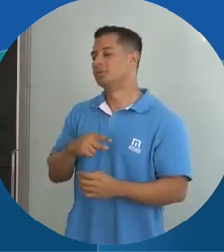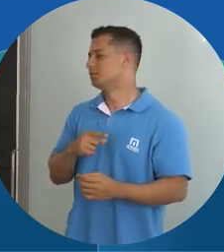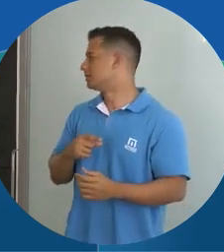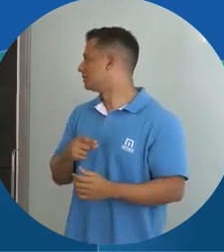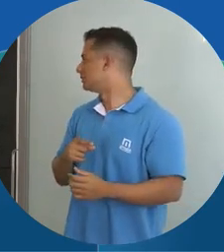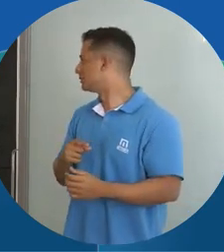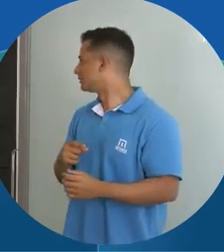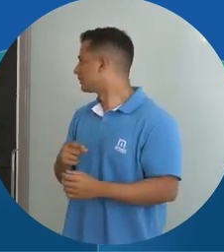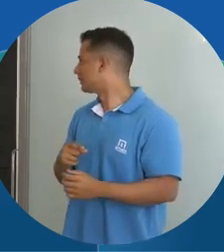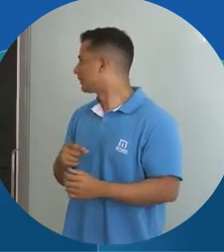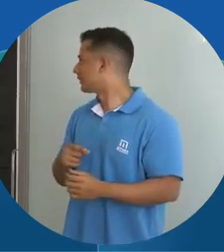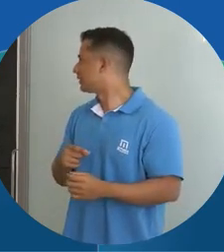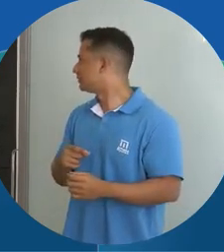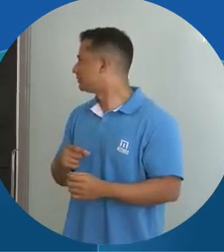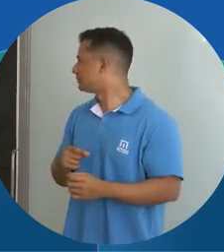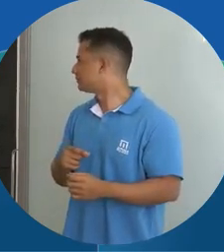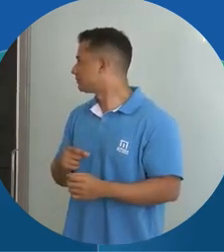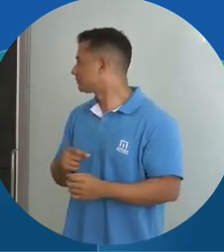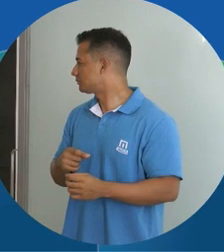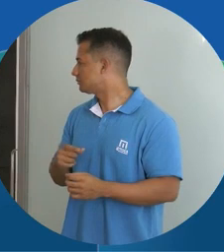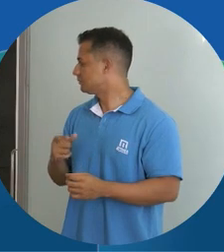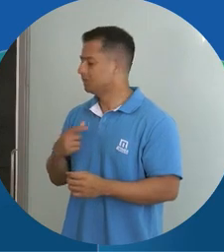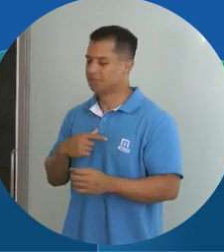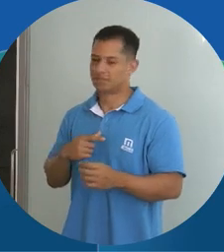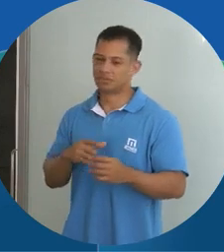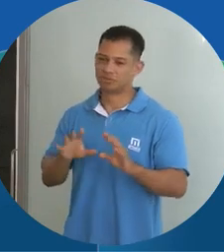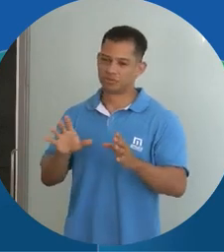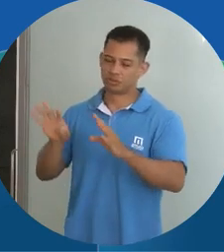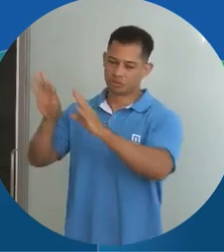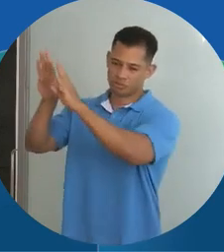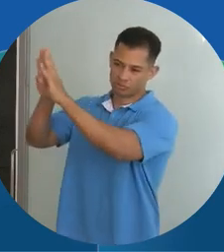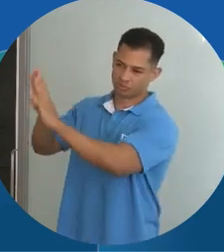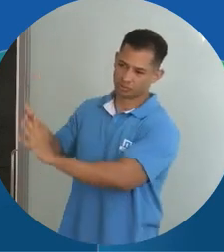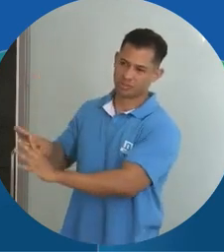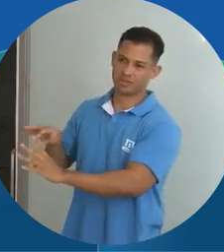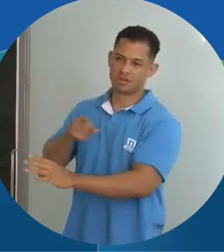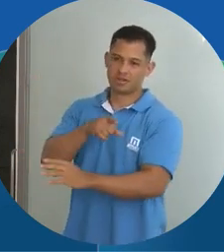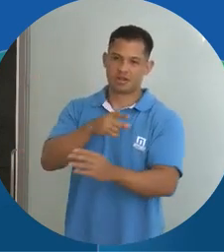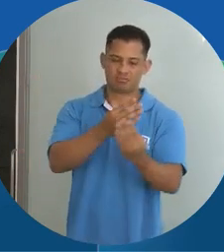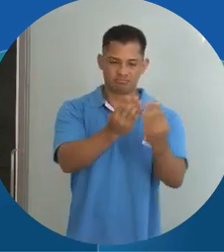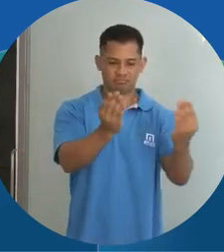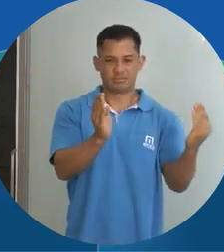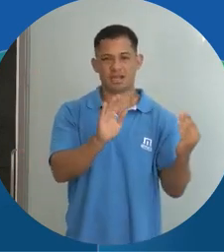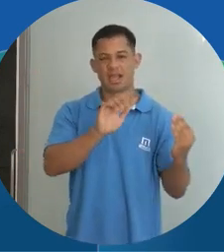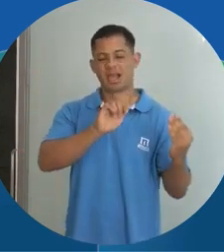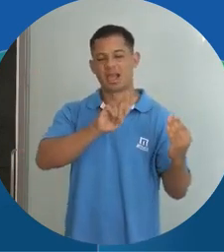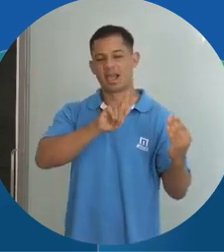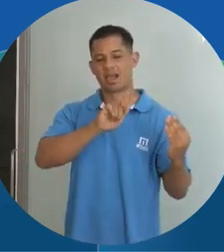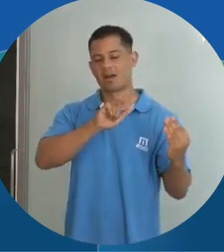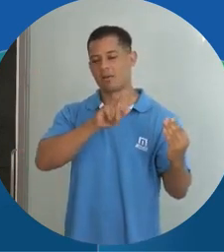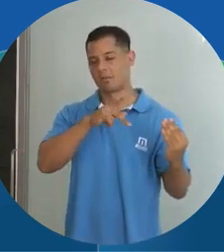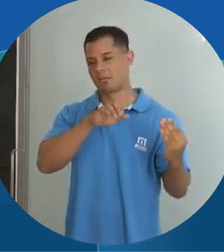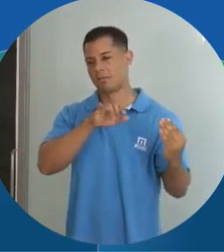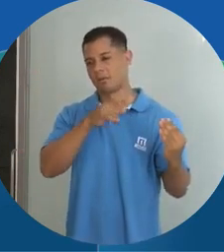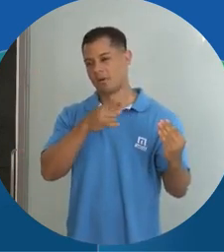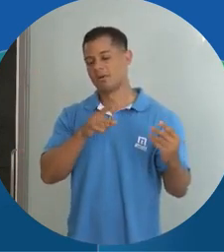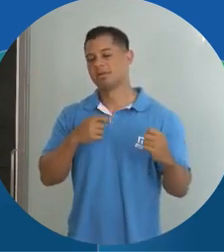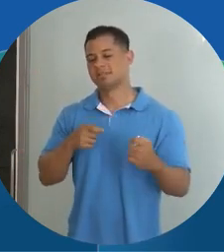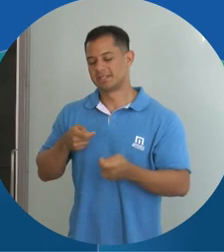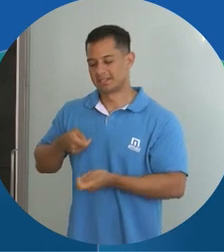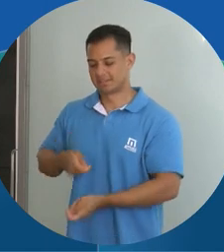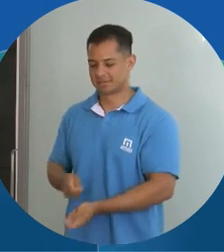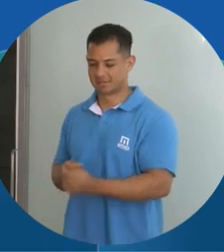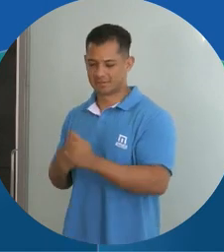toda já adensada, de um lado cortinas, do outro galpão e suas fundações. em que precisava escavar para fazer esse